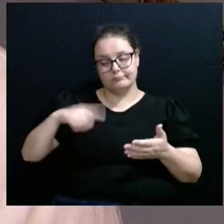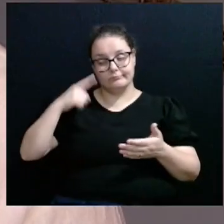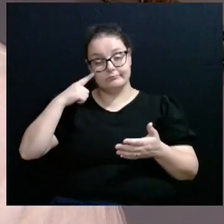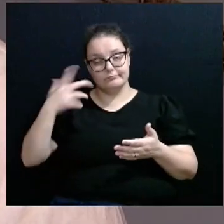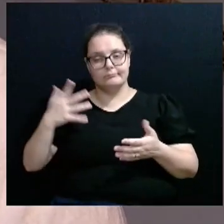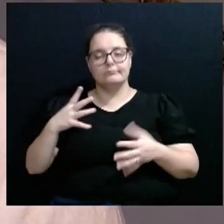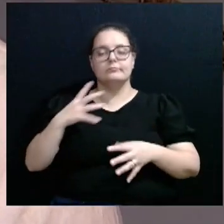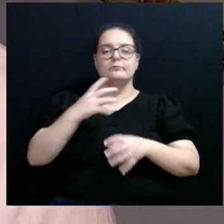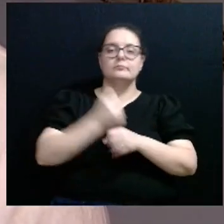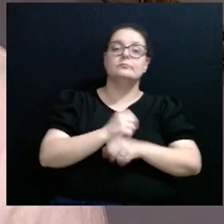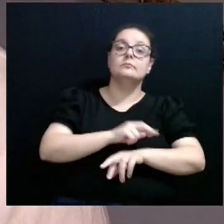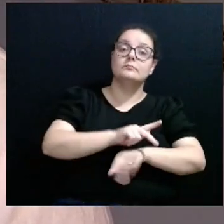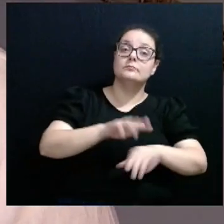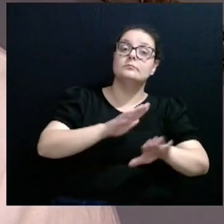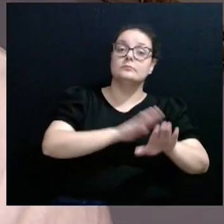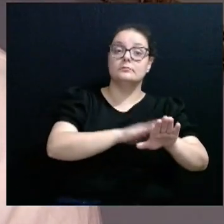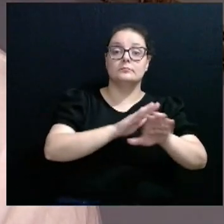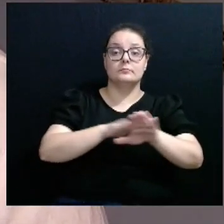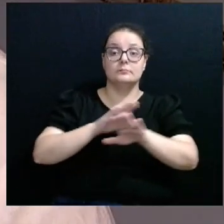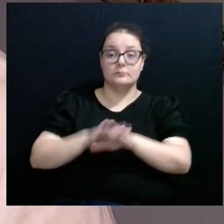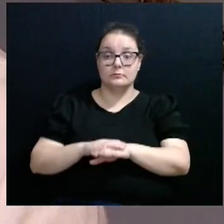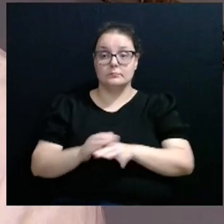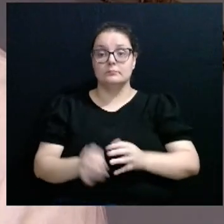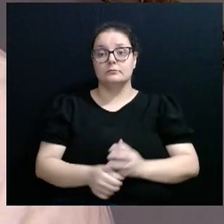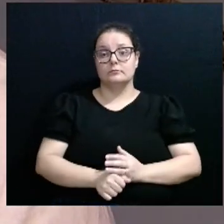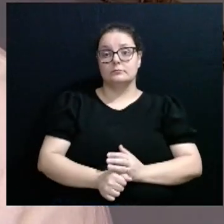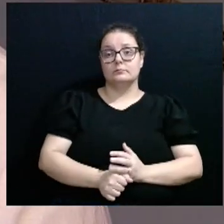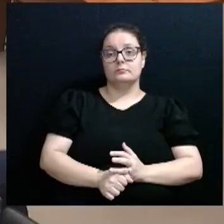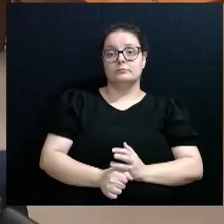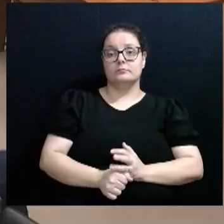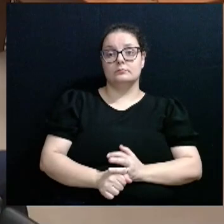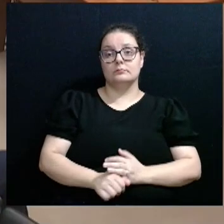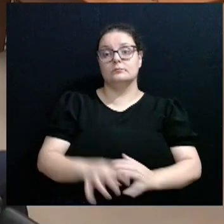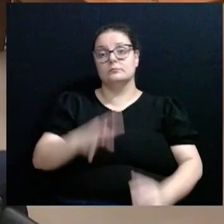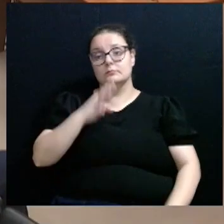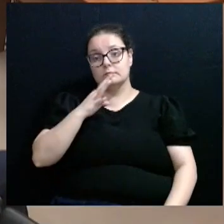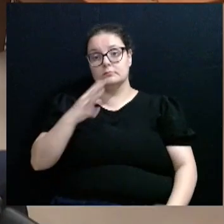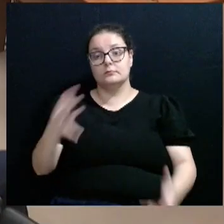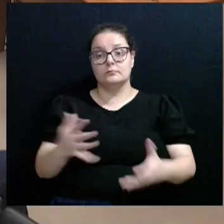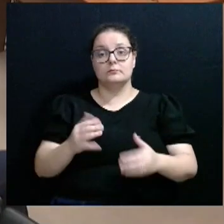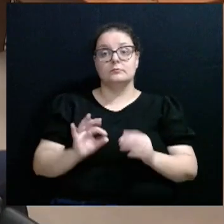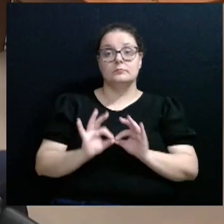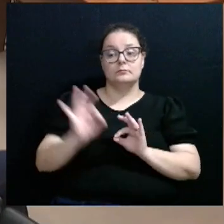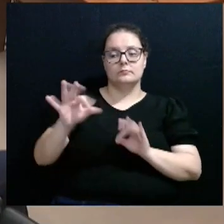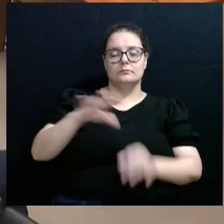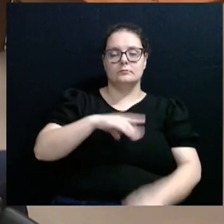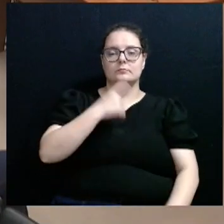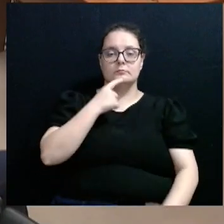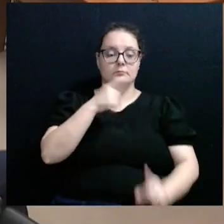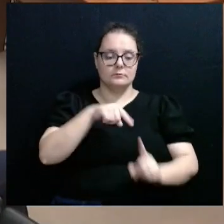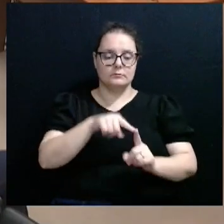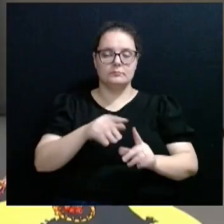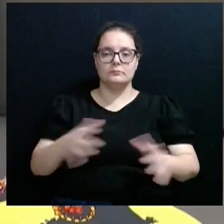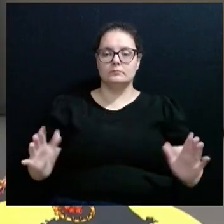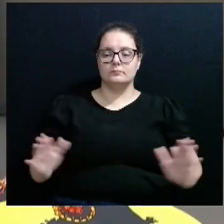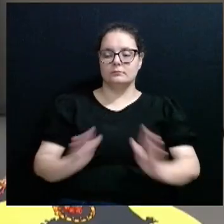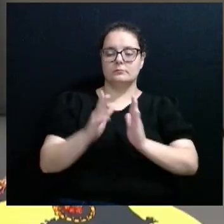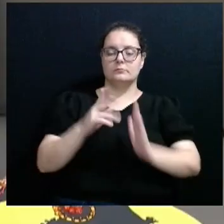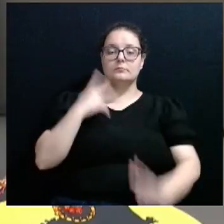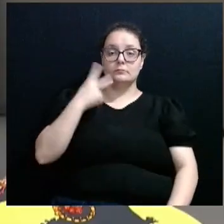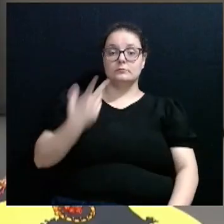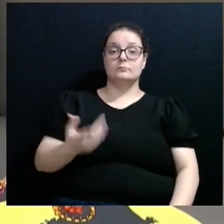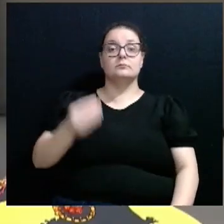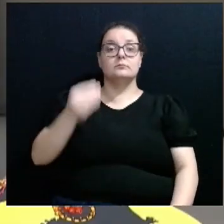diversas ações e a gente foi também conhecer iniciativas que eram fora de Campinas. O objetivo da Frente Parlamentar, além de tentar diminuir